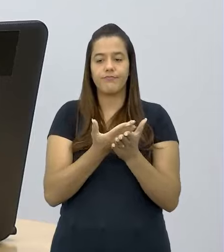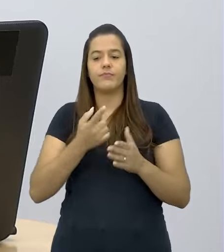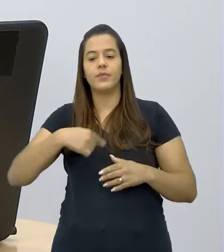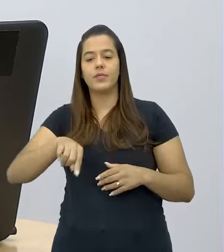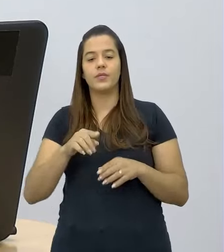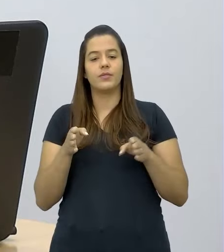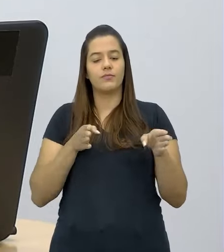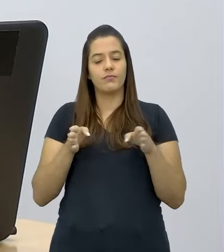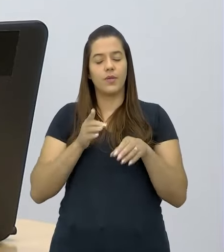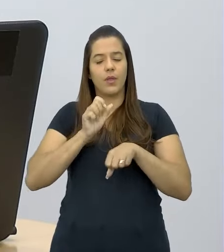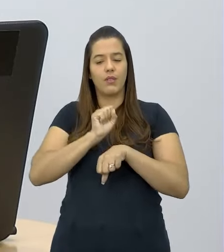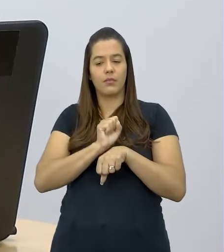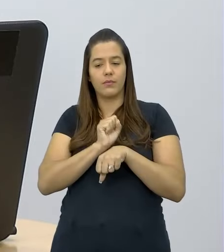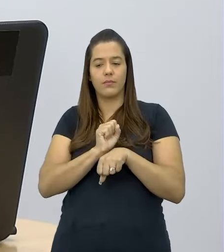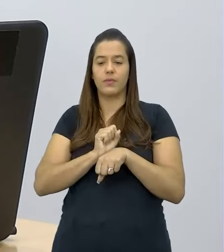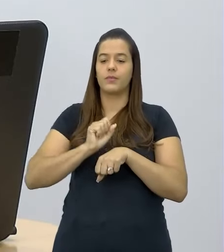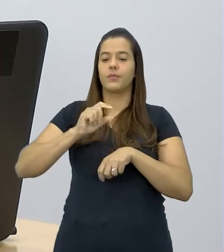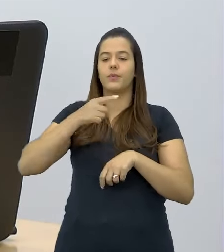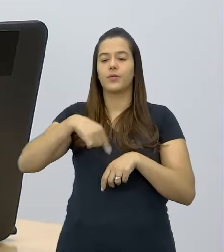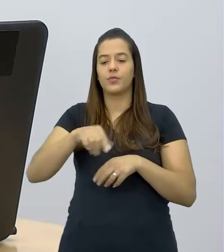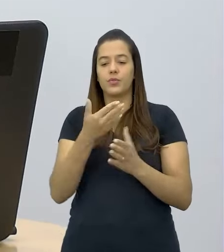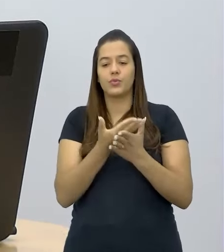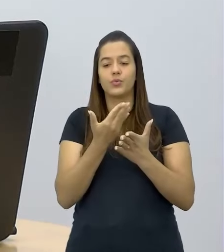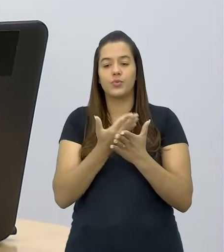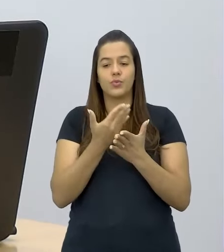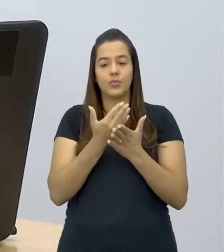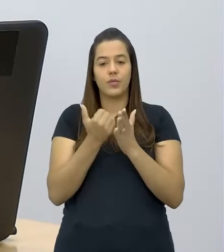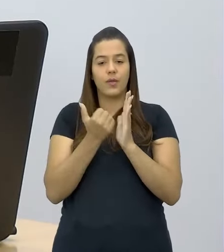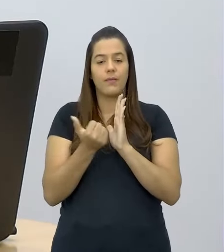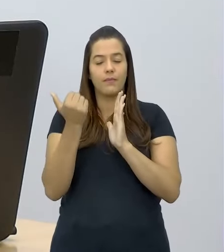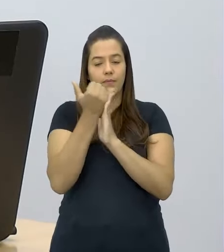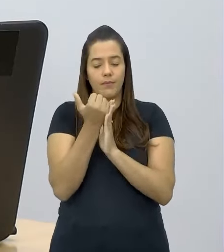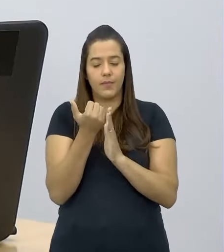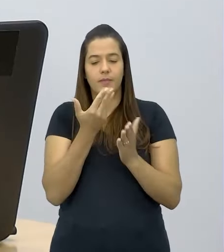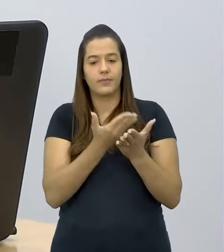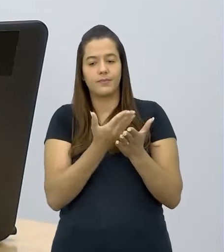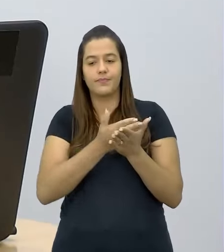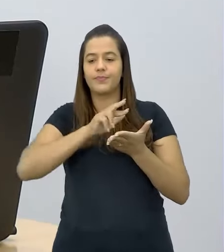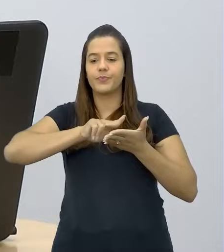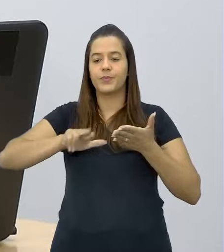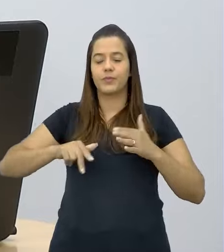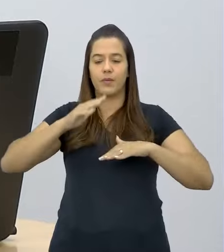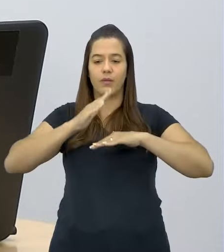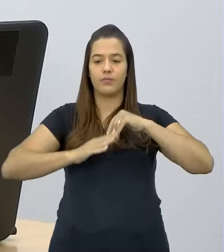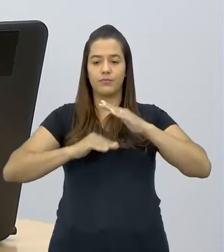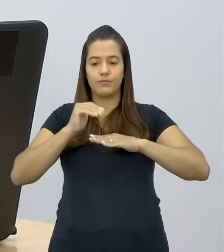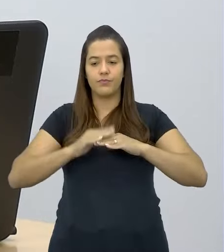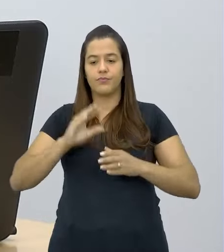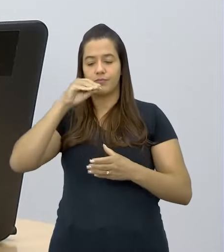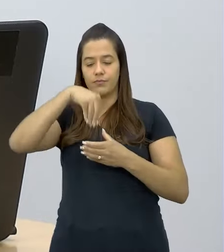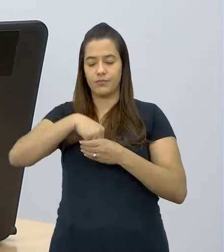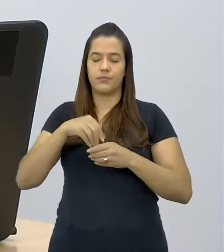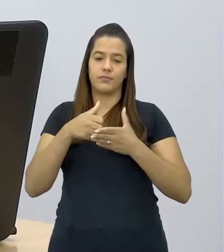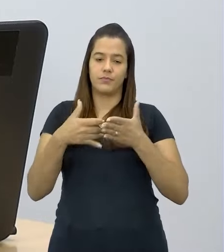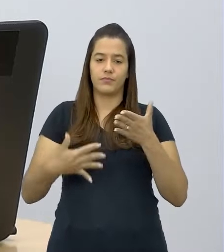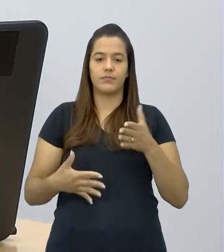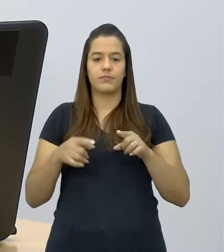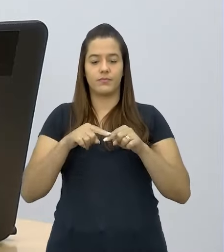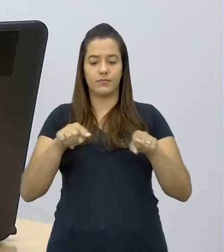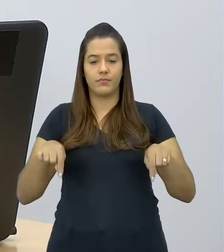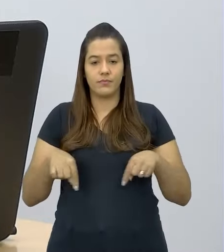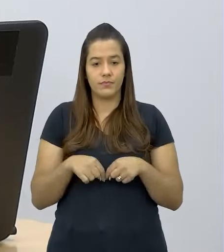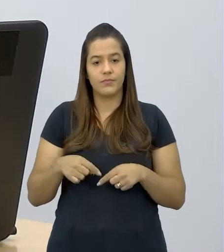esse tempinho para a gente estudar um pouquinho sobre, né, as nossas atividades em sala de aula. Eu